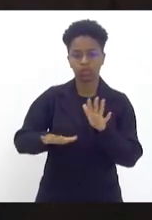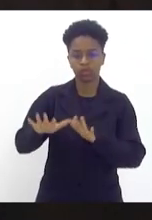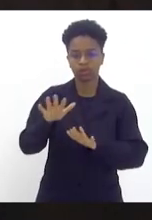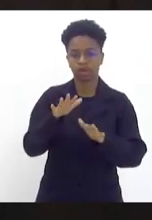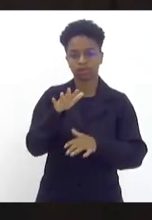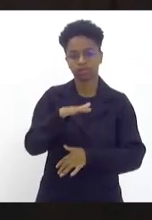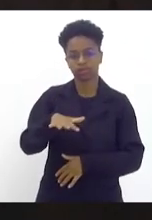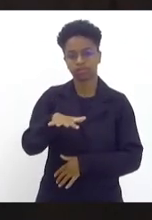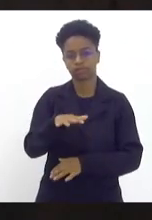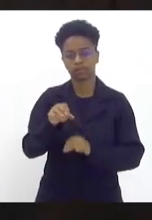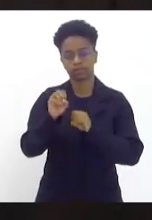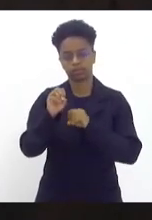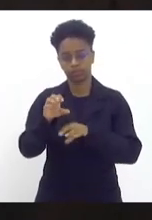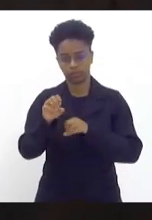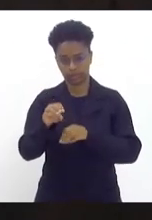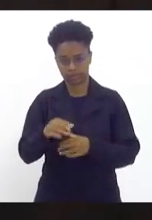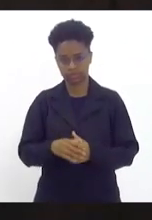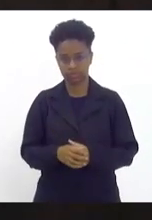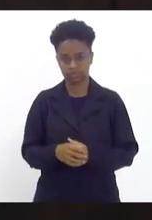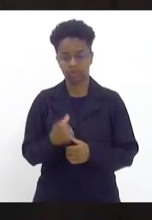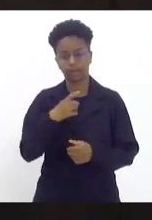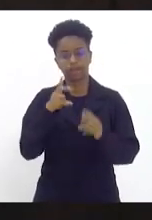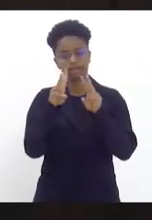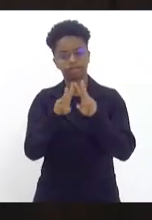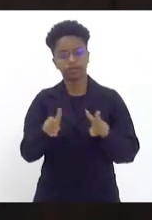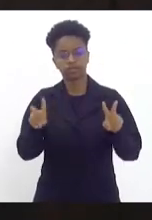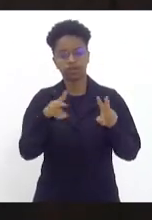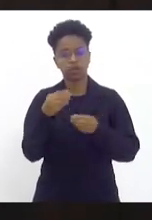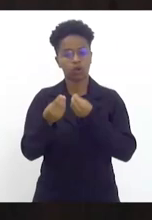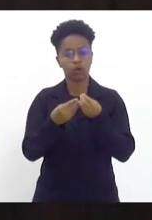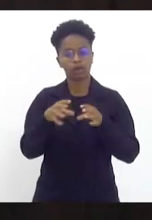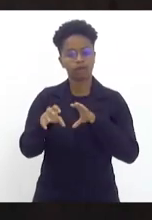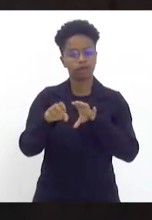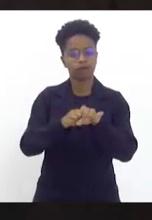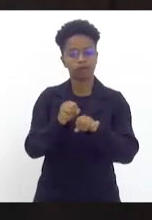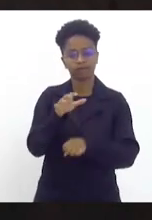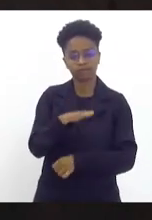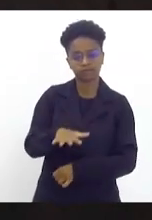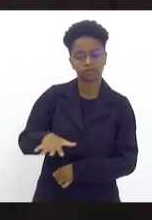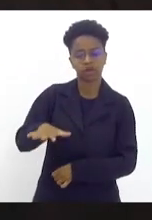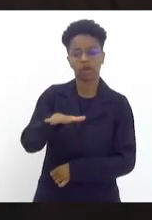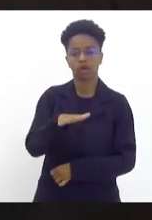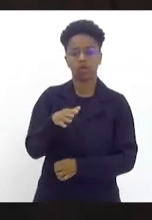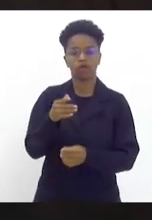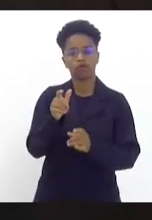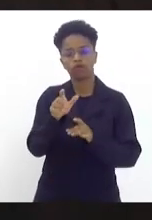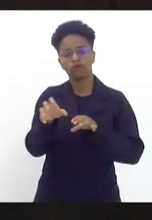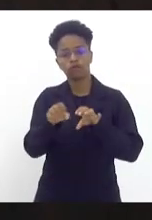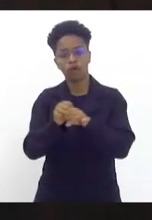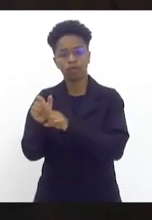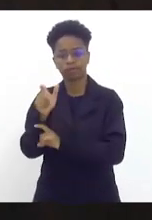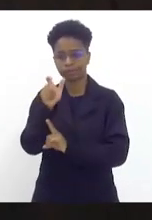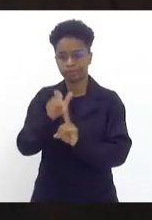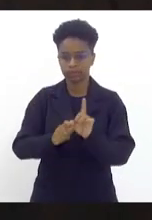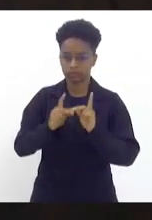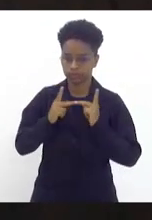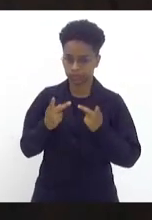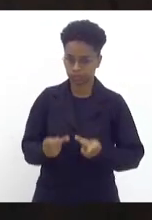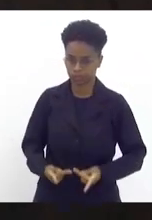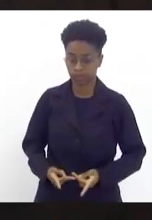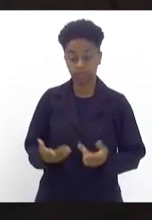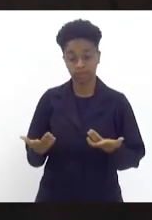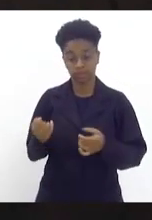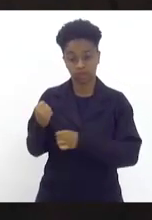educação. Né, essa visão da formação integral, essa visão de pessoa humana. E esses